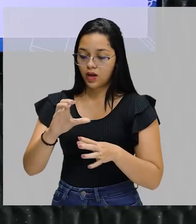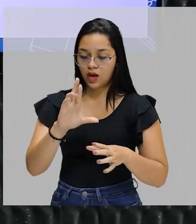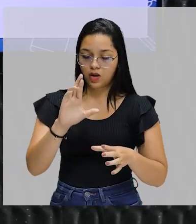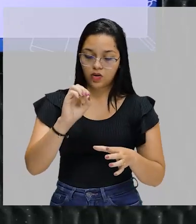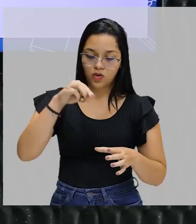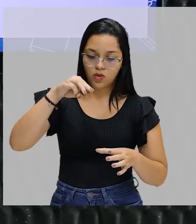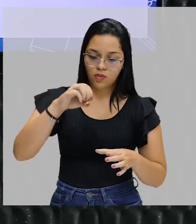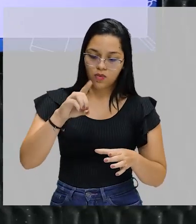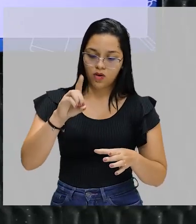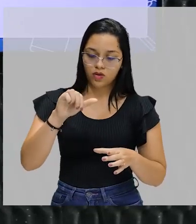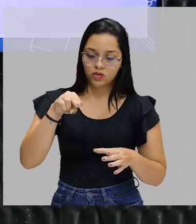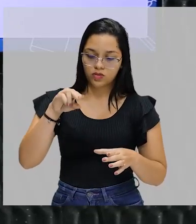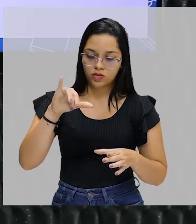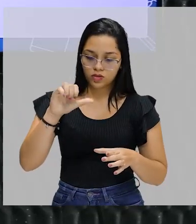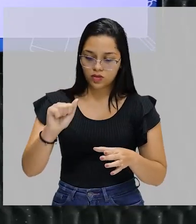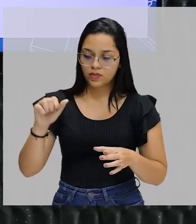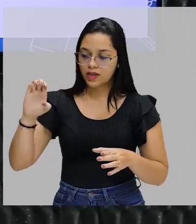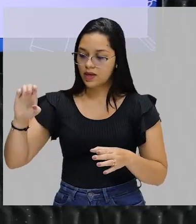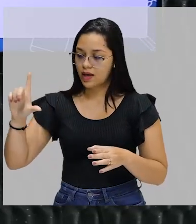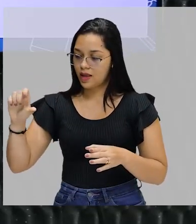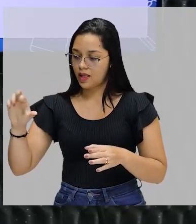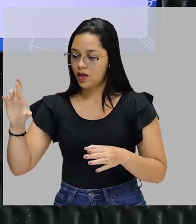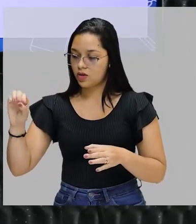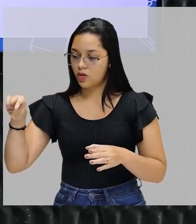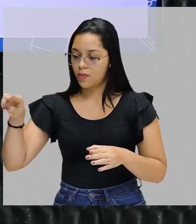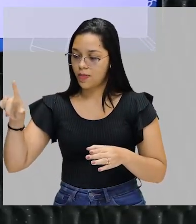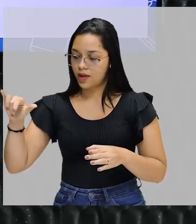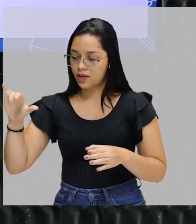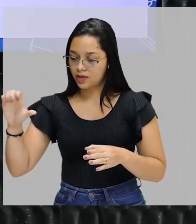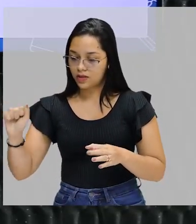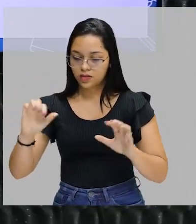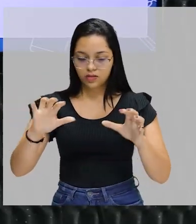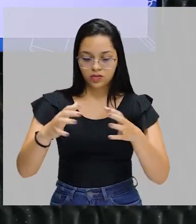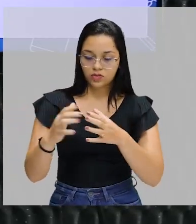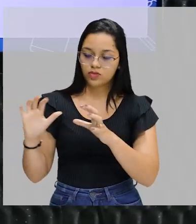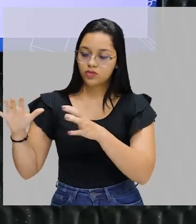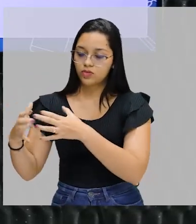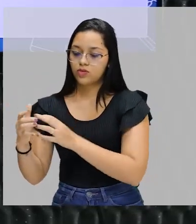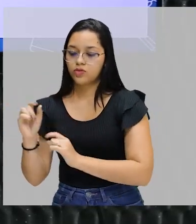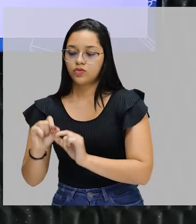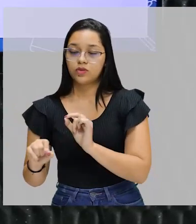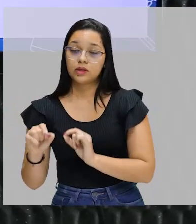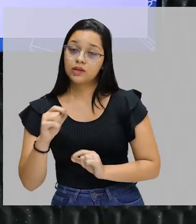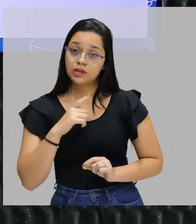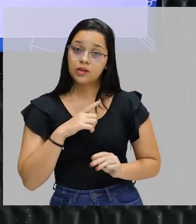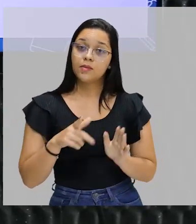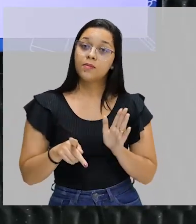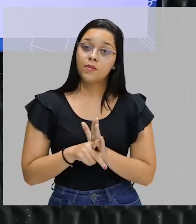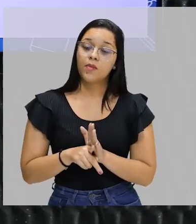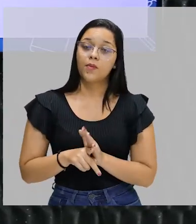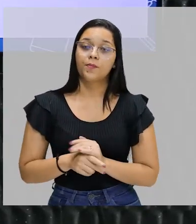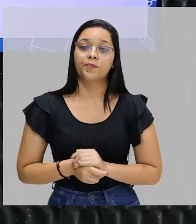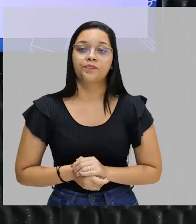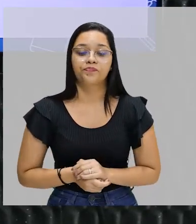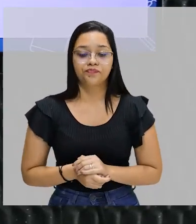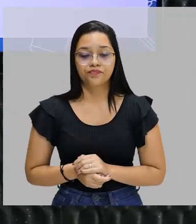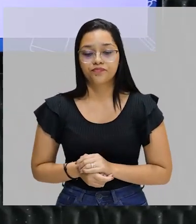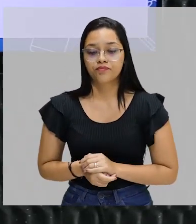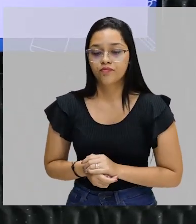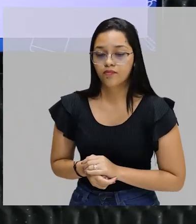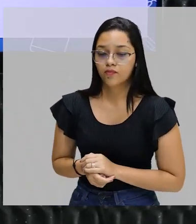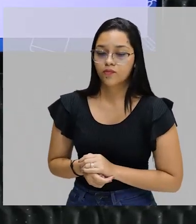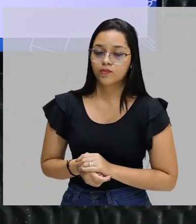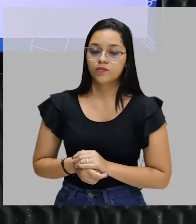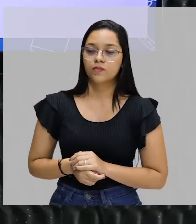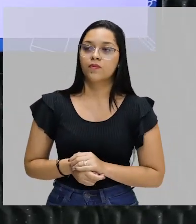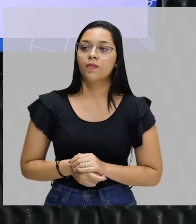cromodinâmica quântica e a eletrodinâmica quântica. Certo? Então fica mais difícil a gente observar a cromodinâmica do que a eletrodinâmica. Tá